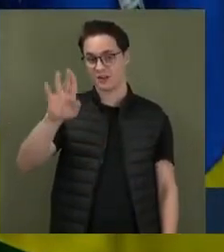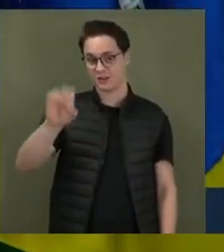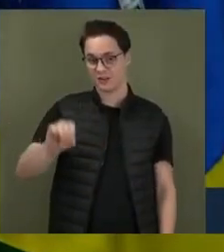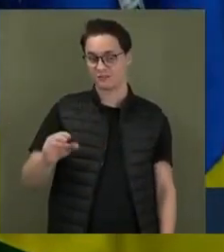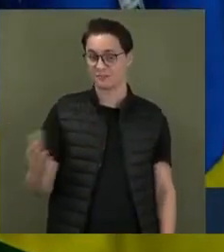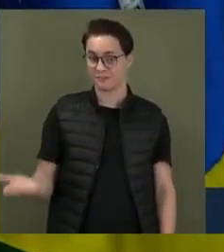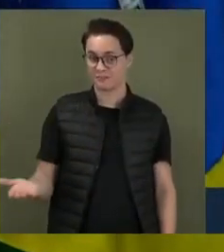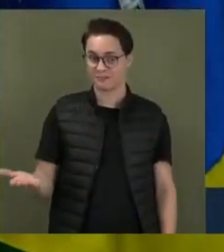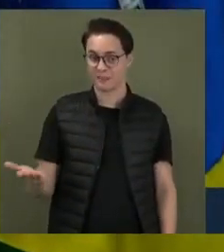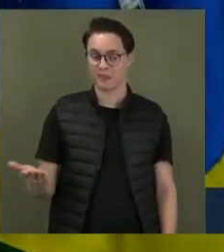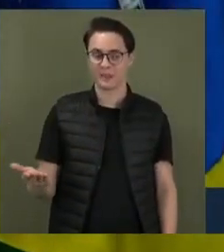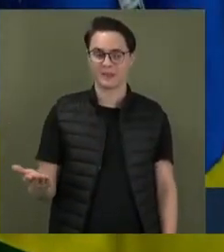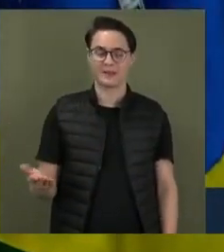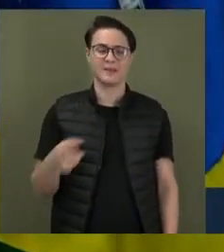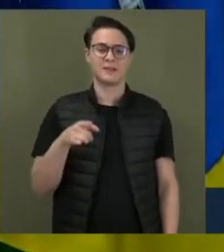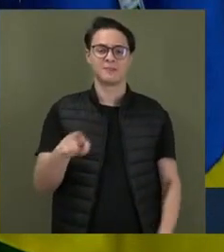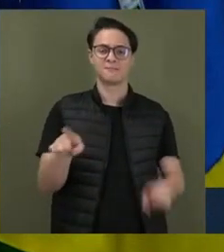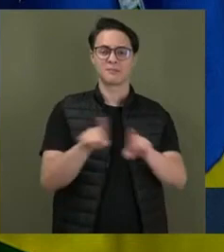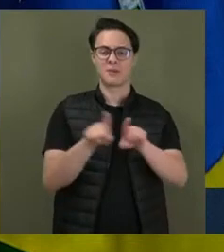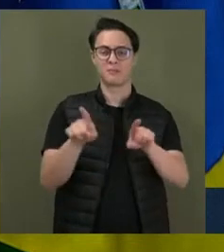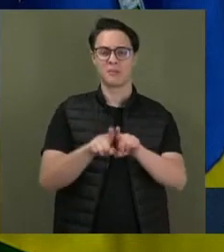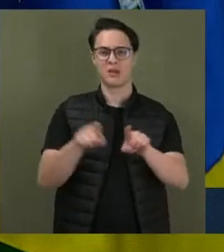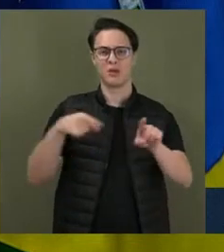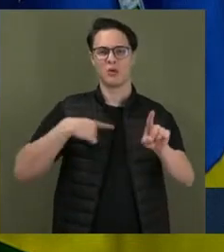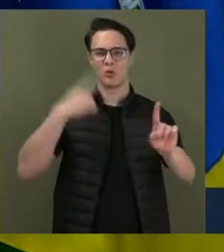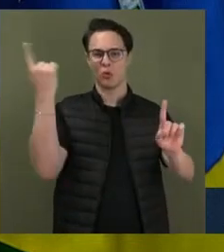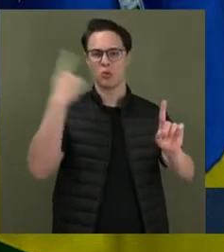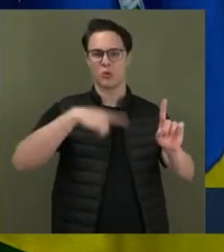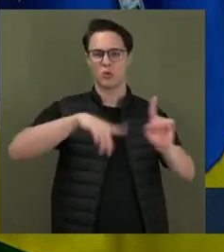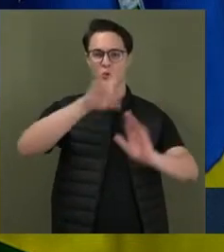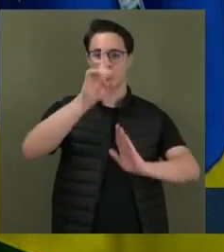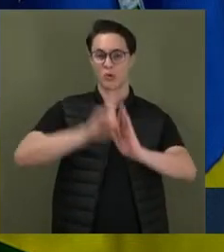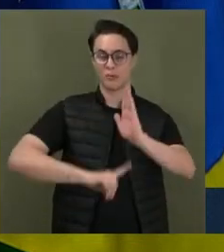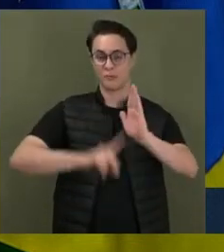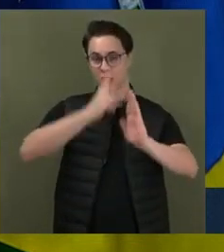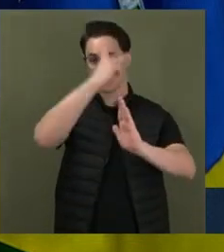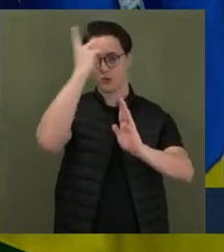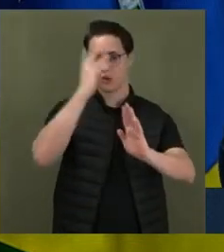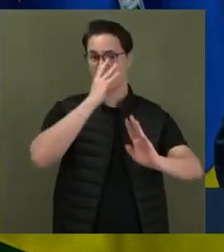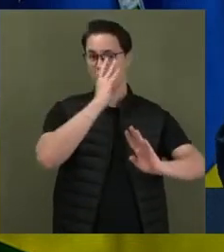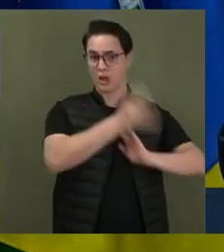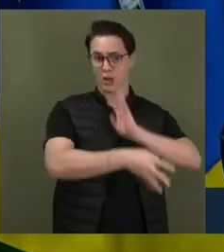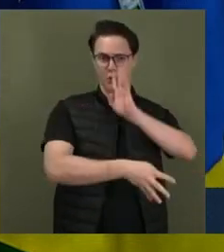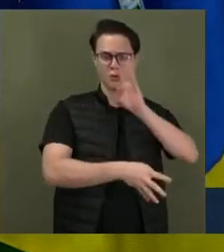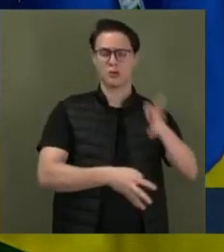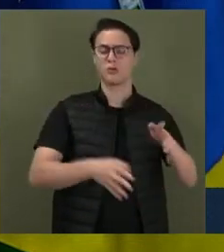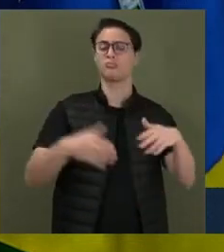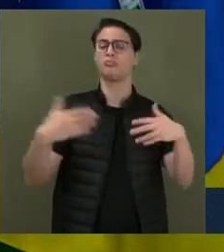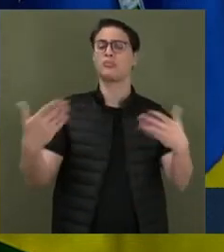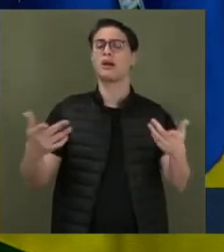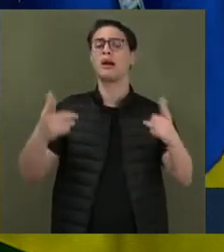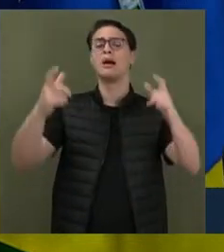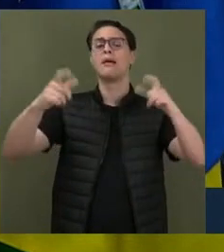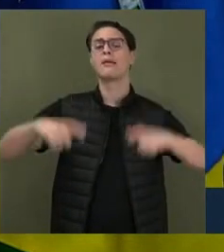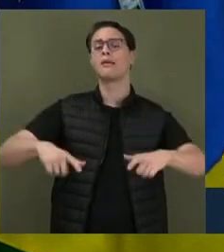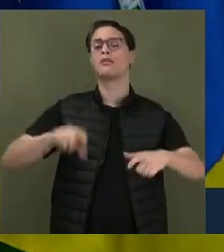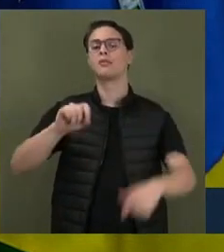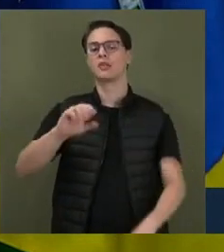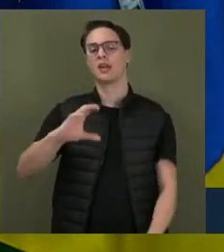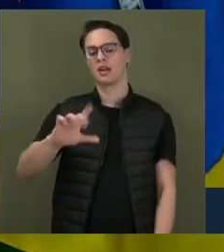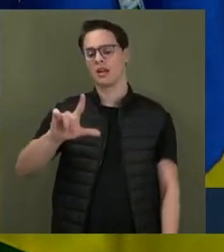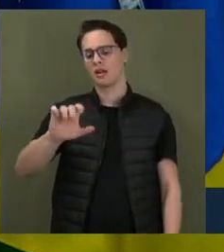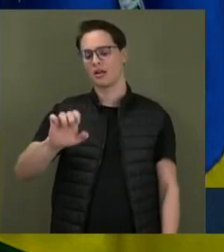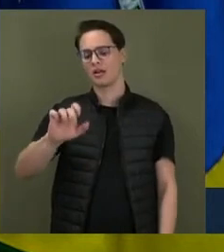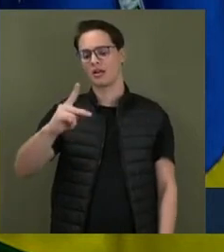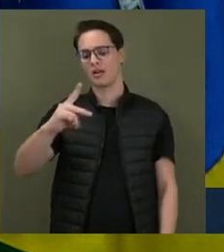Isso devido à suposta violação de direitos dos acusados e falta de imparcialidade do julgador. Onde está a cleptocracia que o ministro daquela corte se referiu